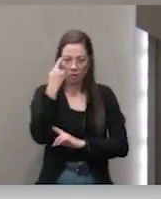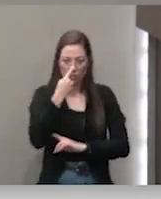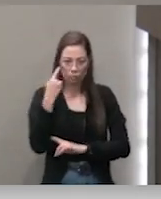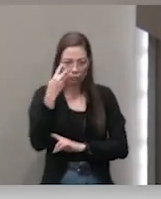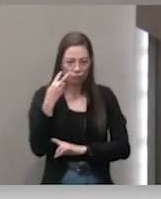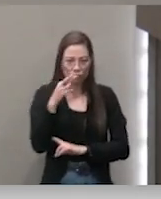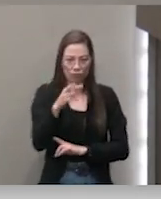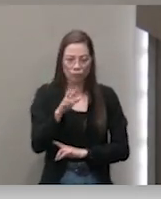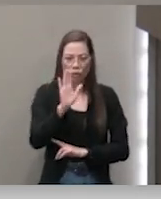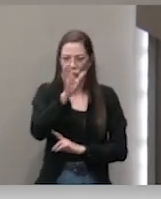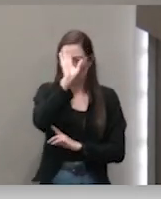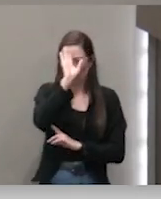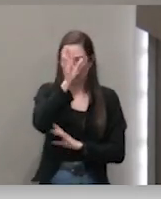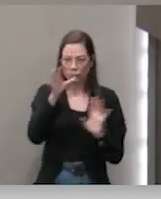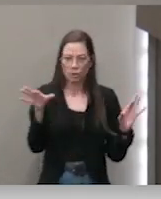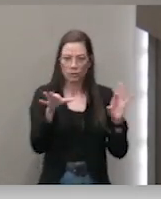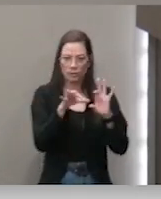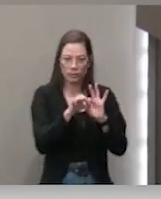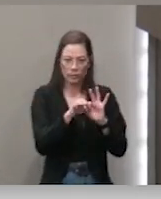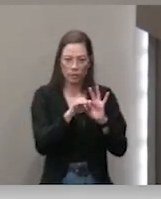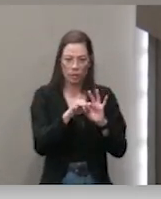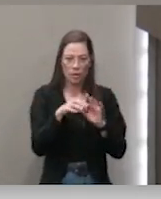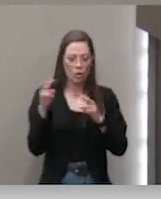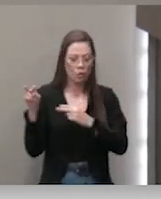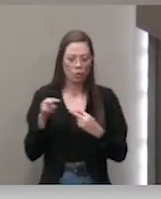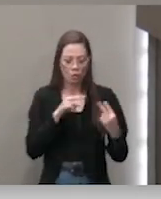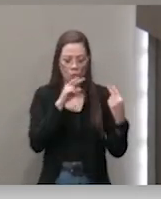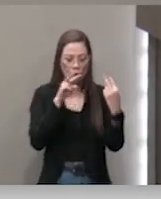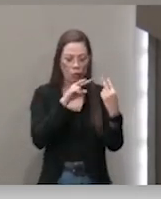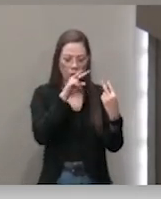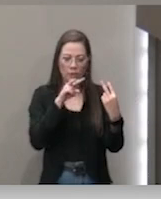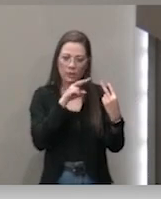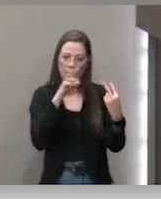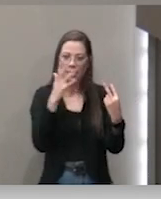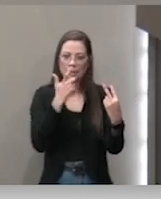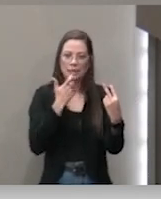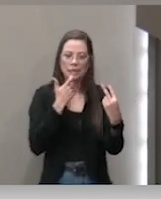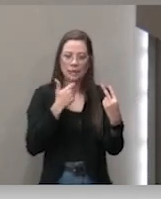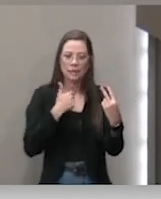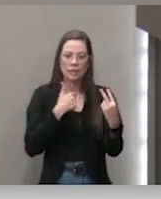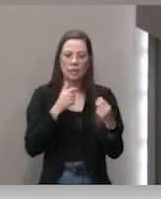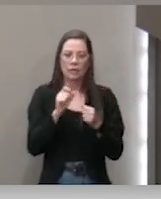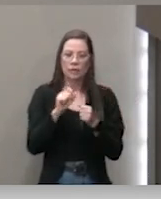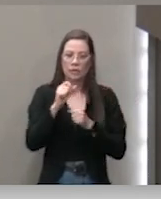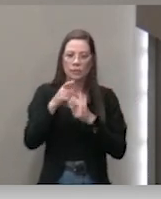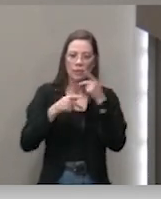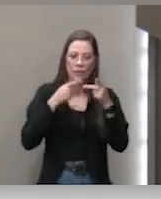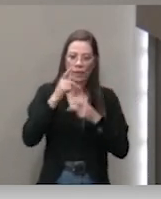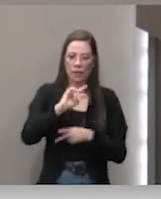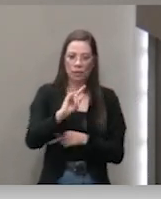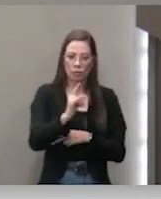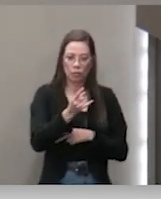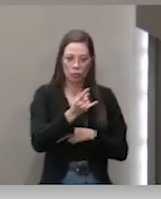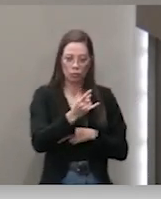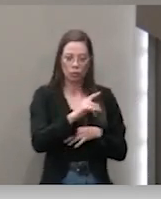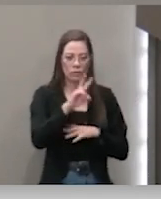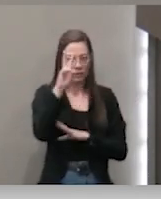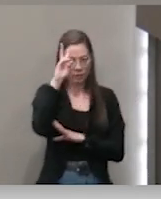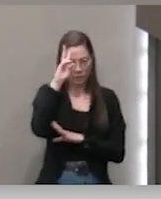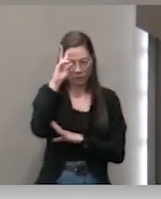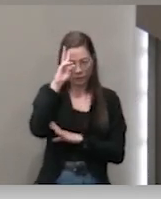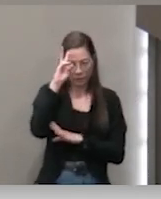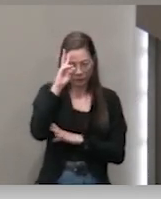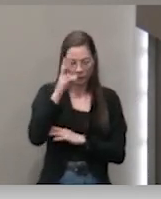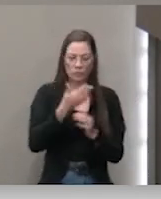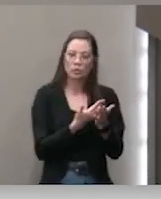projeto dialoga diretamente com o programa Olhar de Criança, que eu fiz uma fala na tribuna na última sessão, programa que